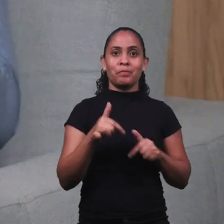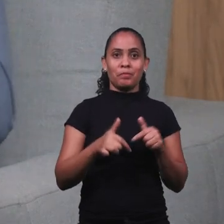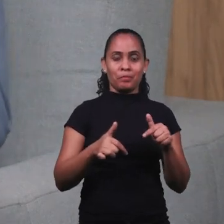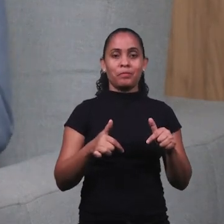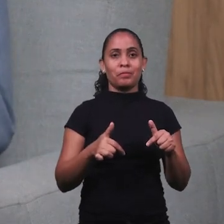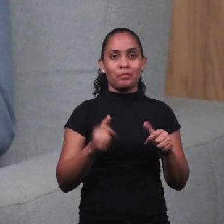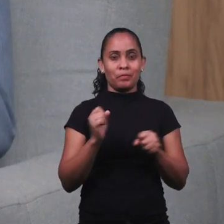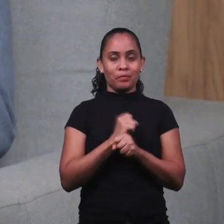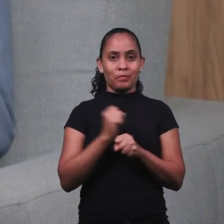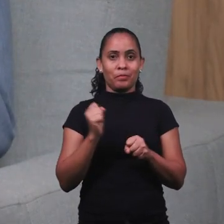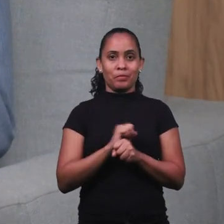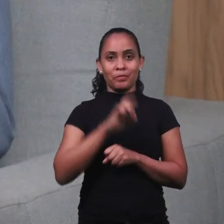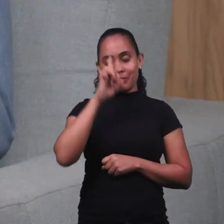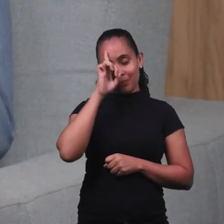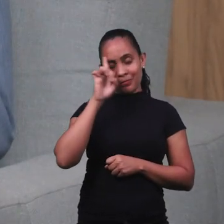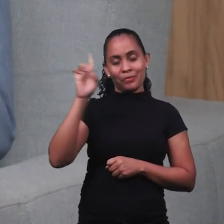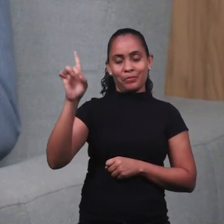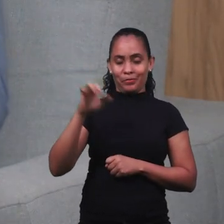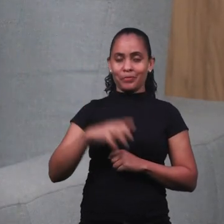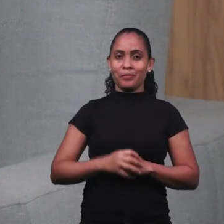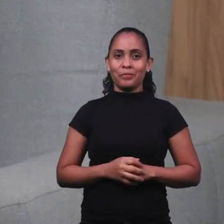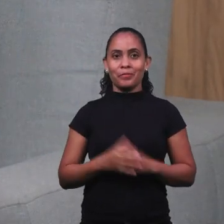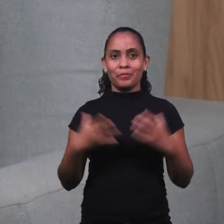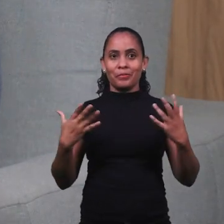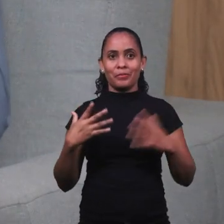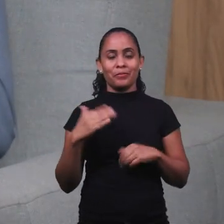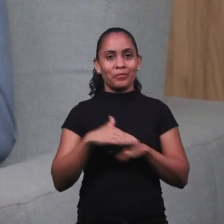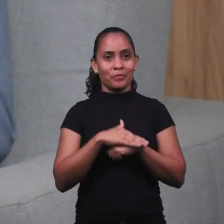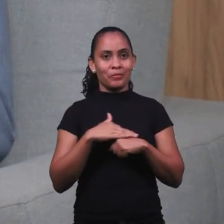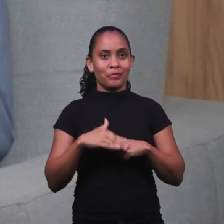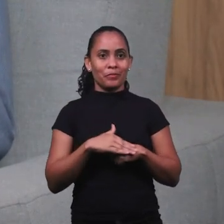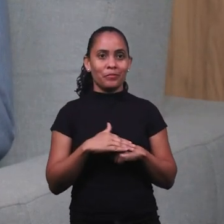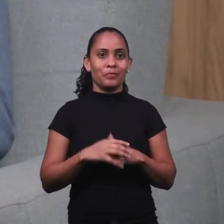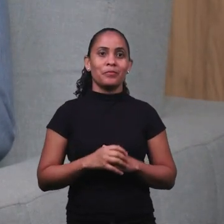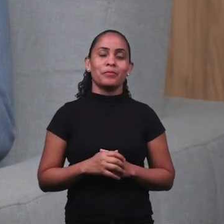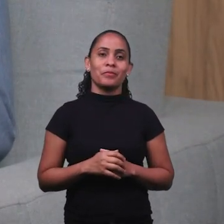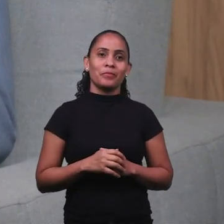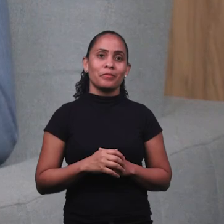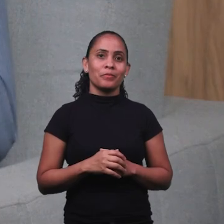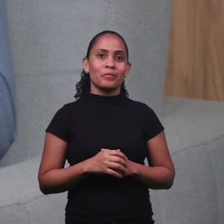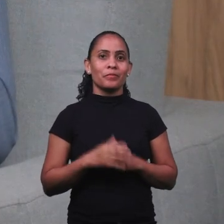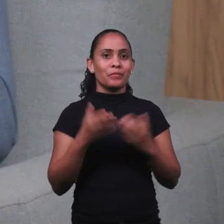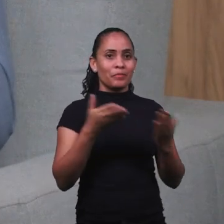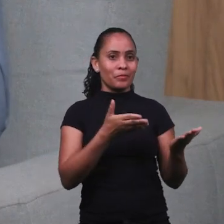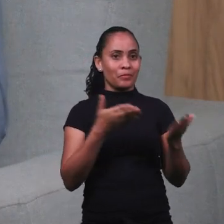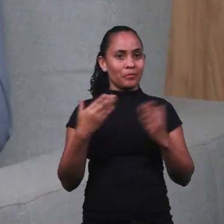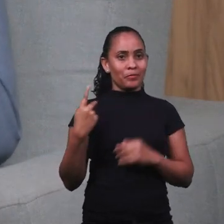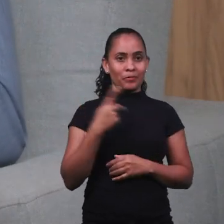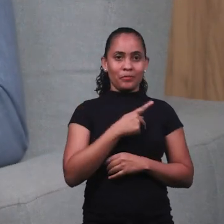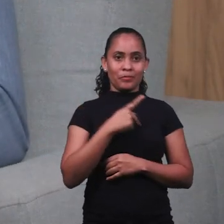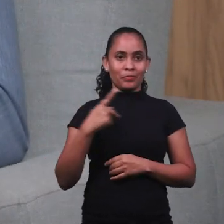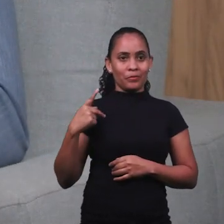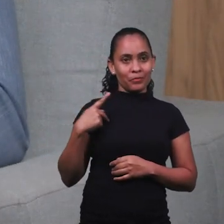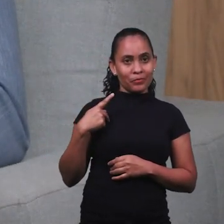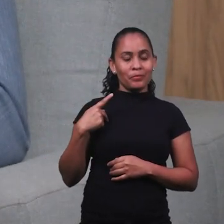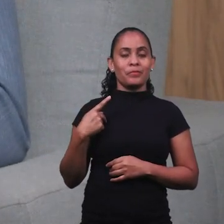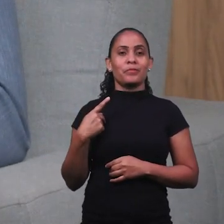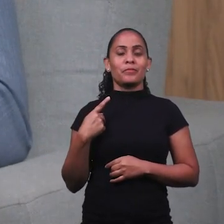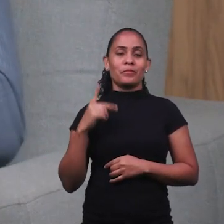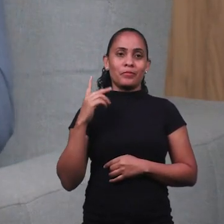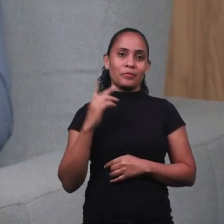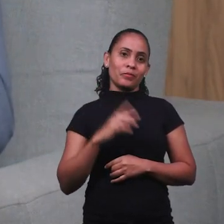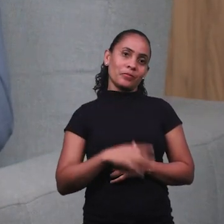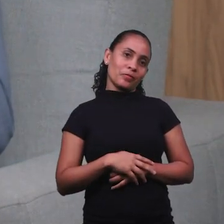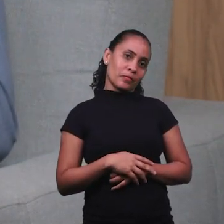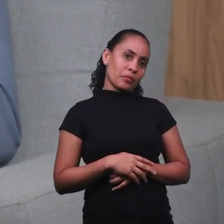Senhor para realizar esta obra. Vamos aqui conversar com os nossos queridos convidados, pastor Bísio e pastor Cosme. E